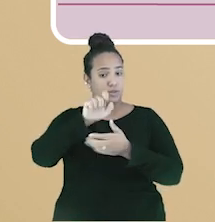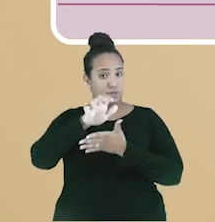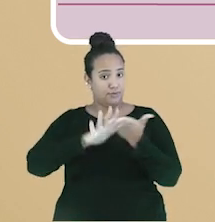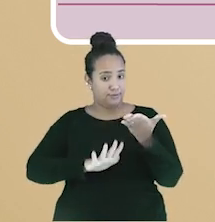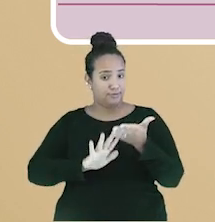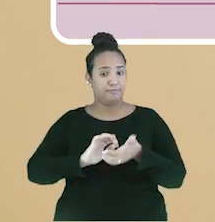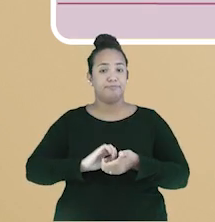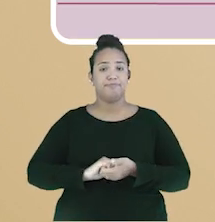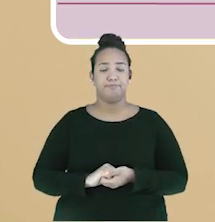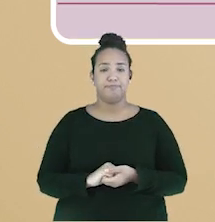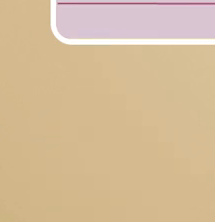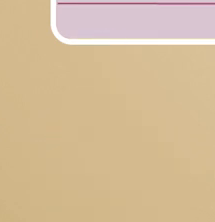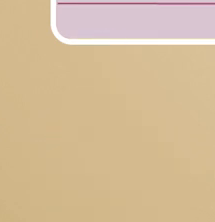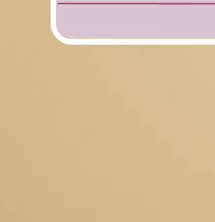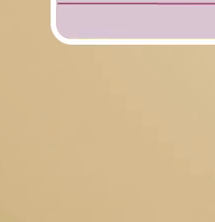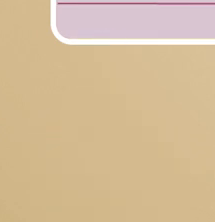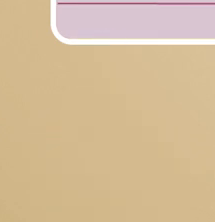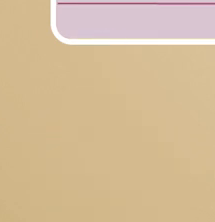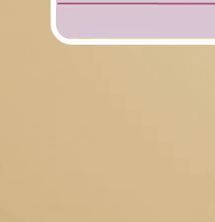corrigir.